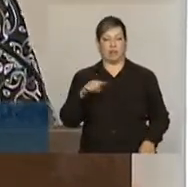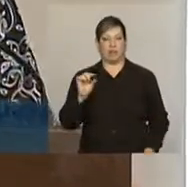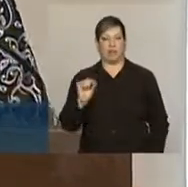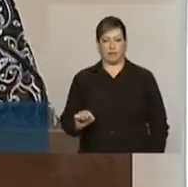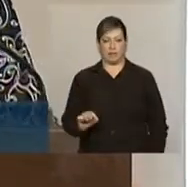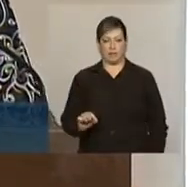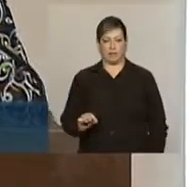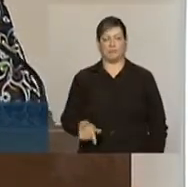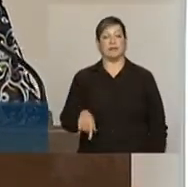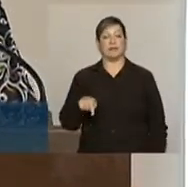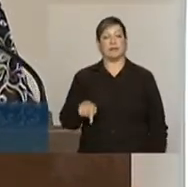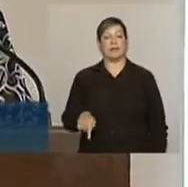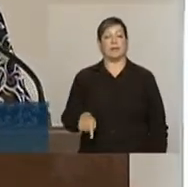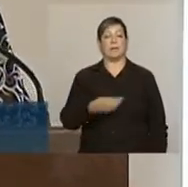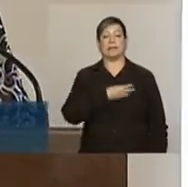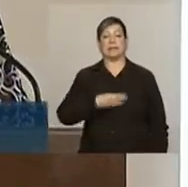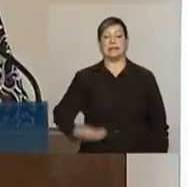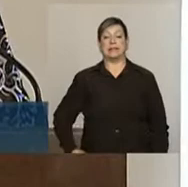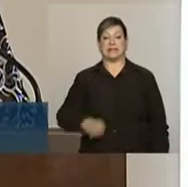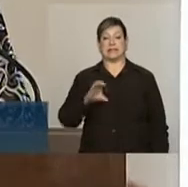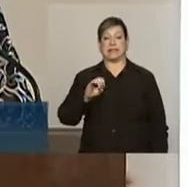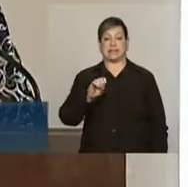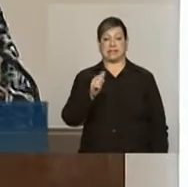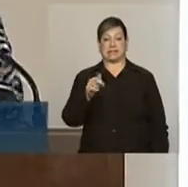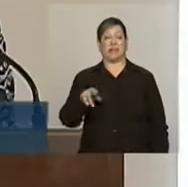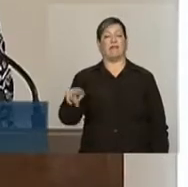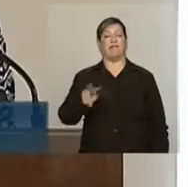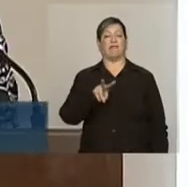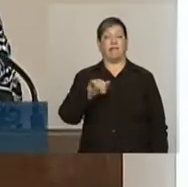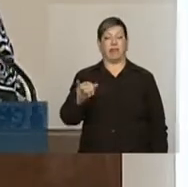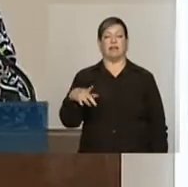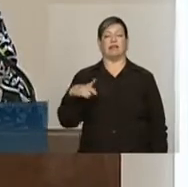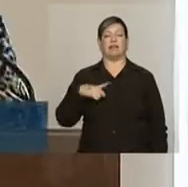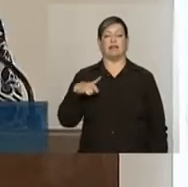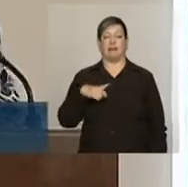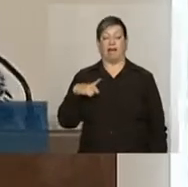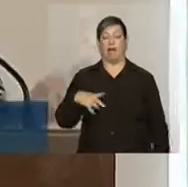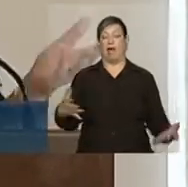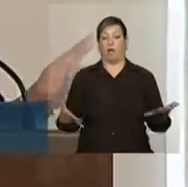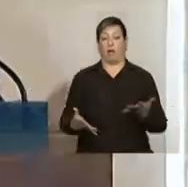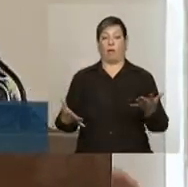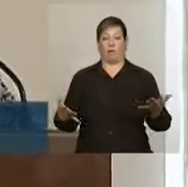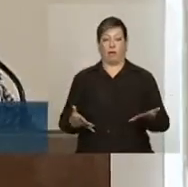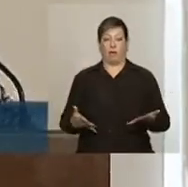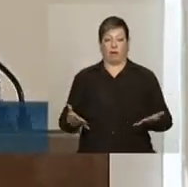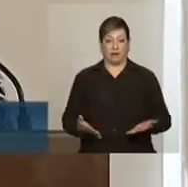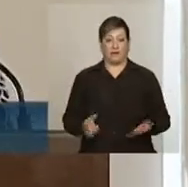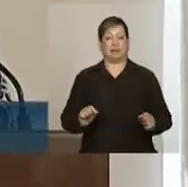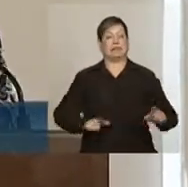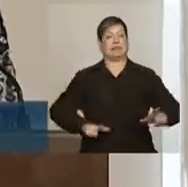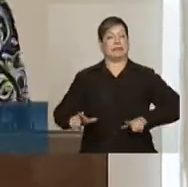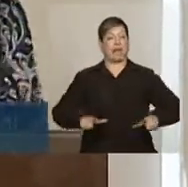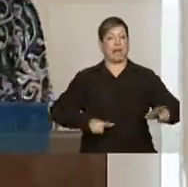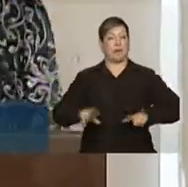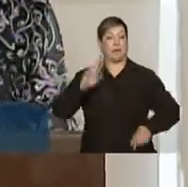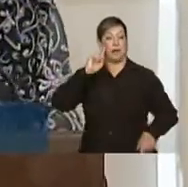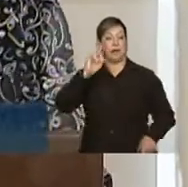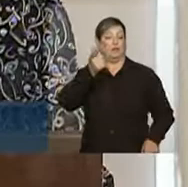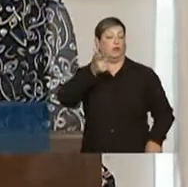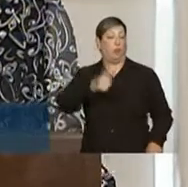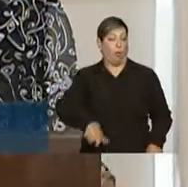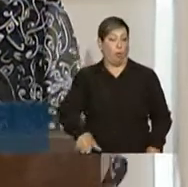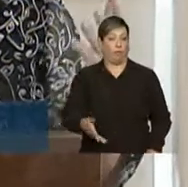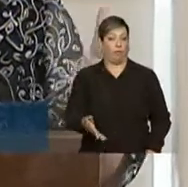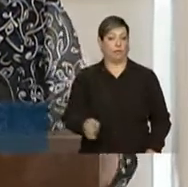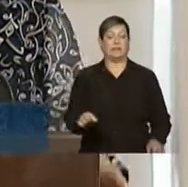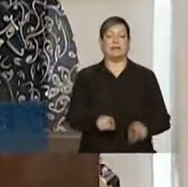concessões que o ministro César Borges vai ter agora a tarefa de liderar novamente